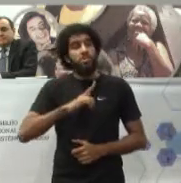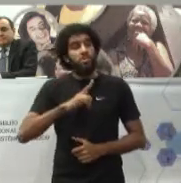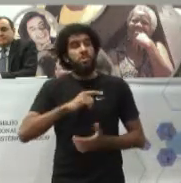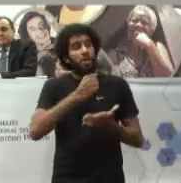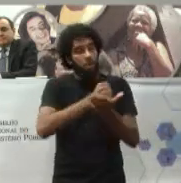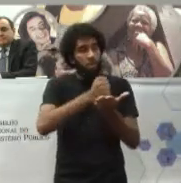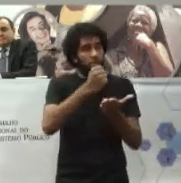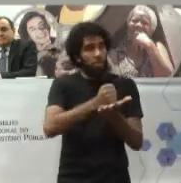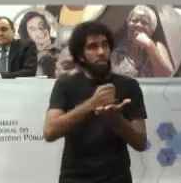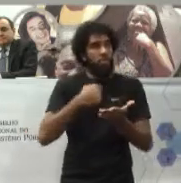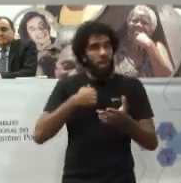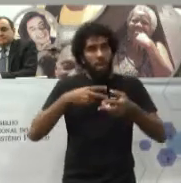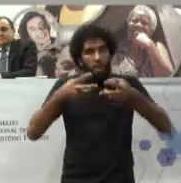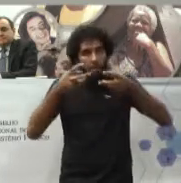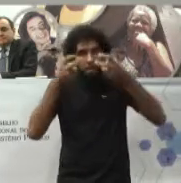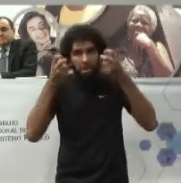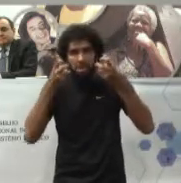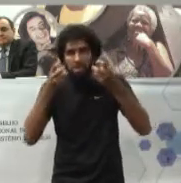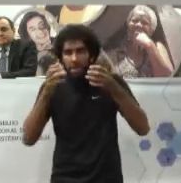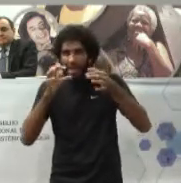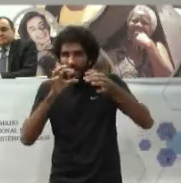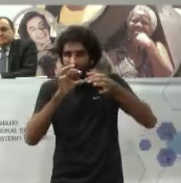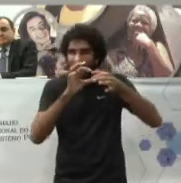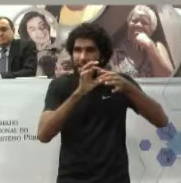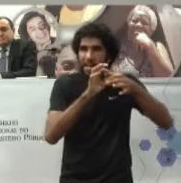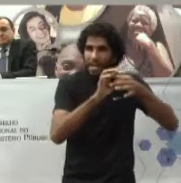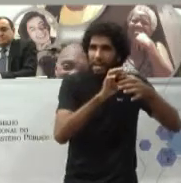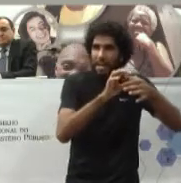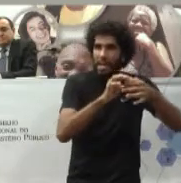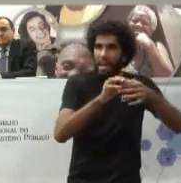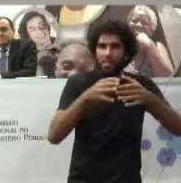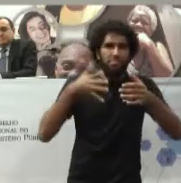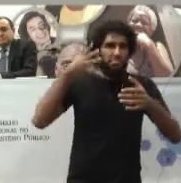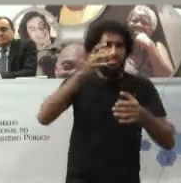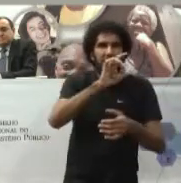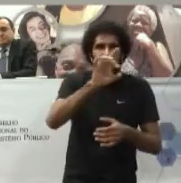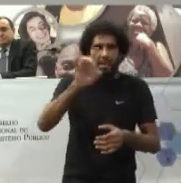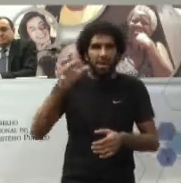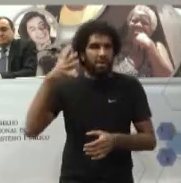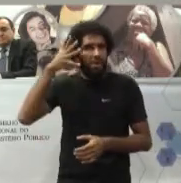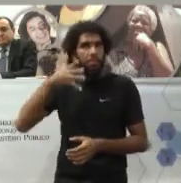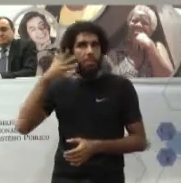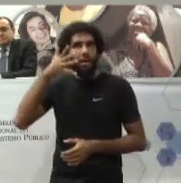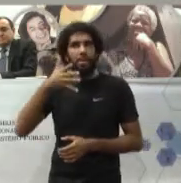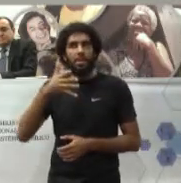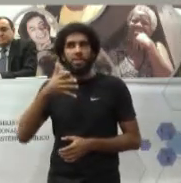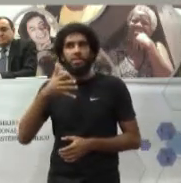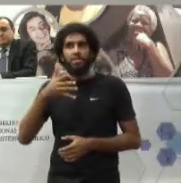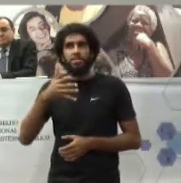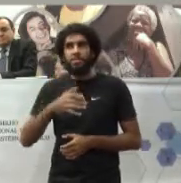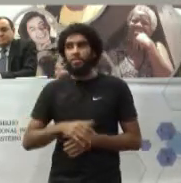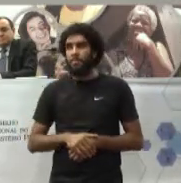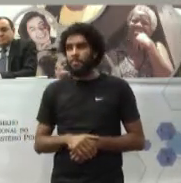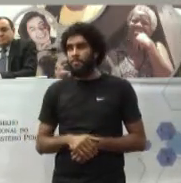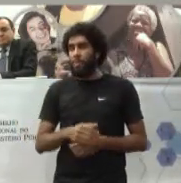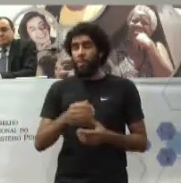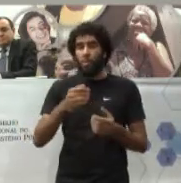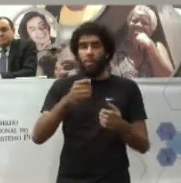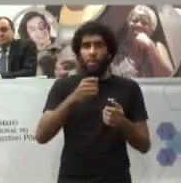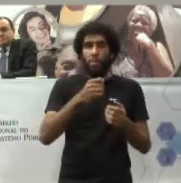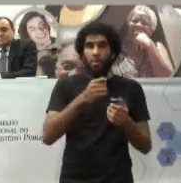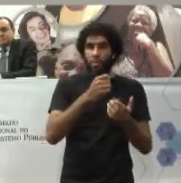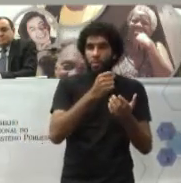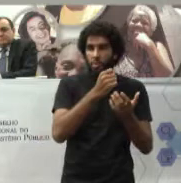que eu percebi aqui no conjunto das falas todos comprometidos com esse contrato de 1988 aaaah